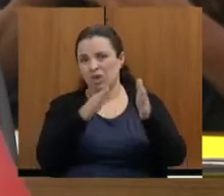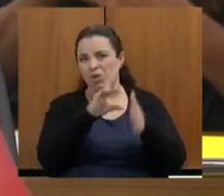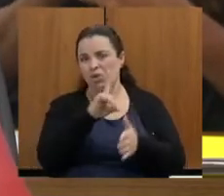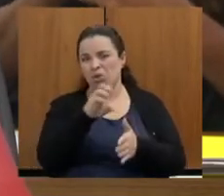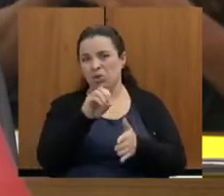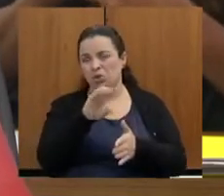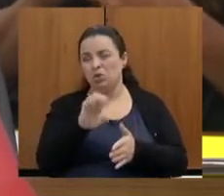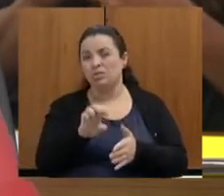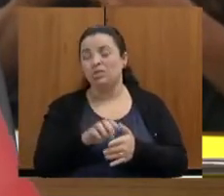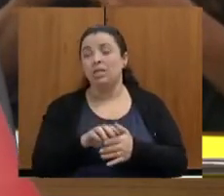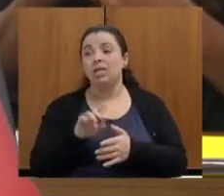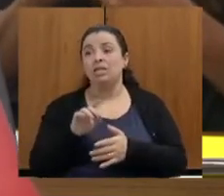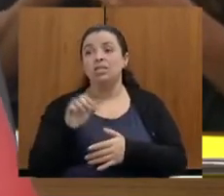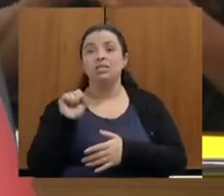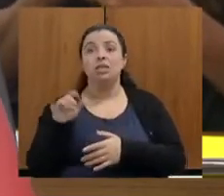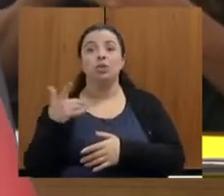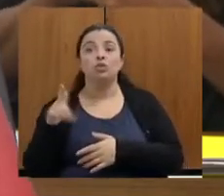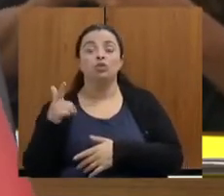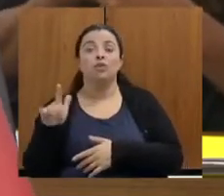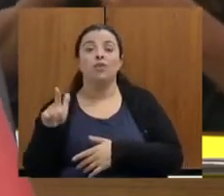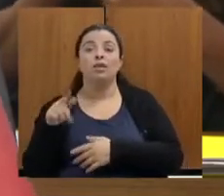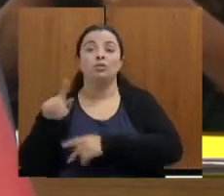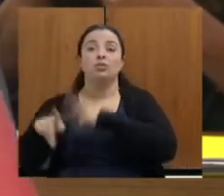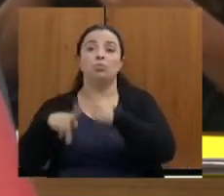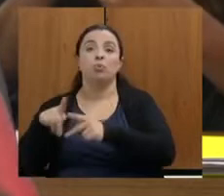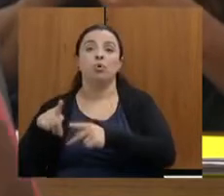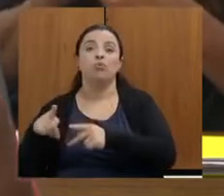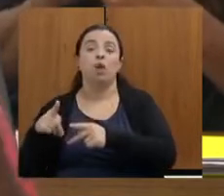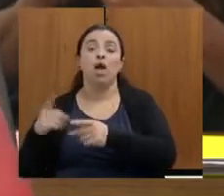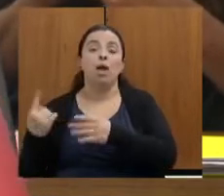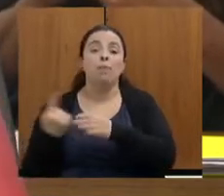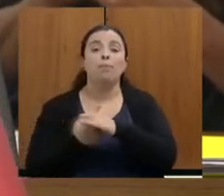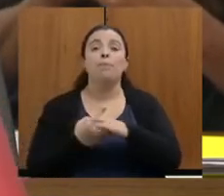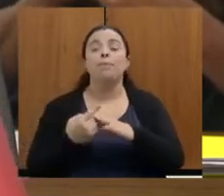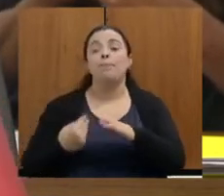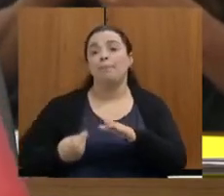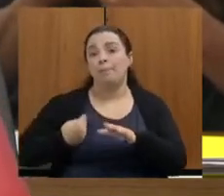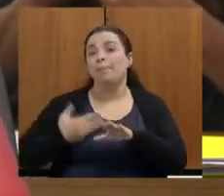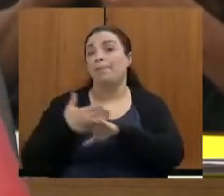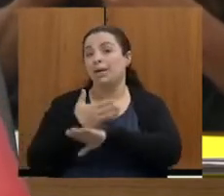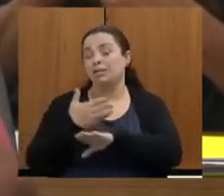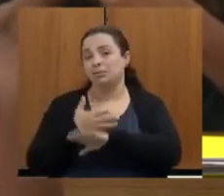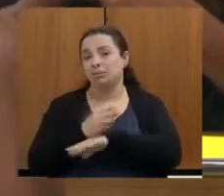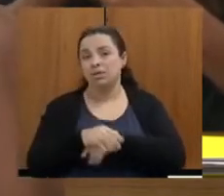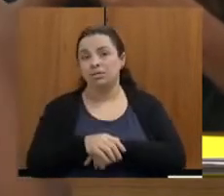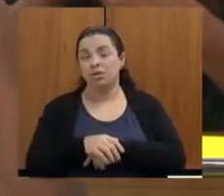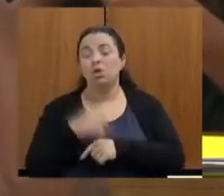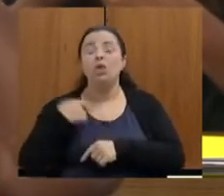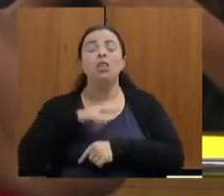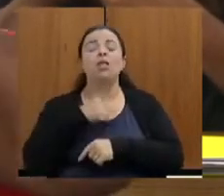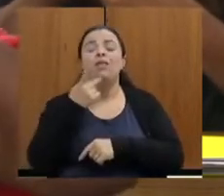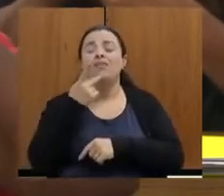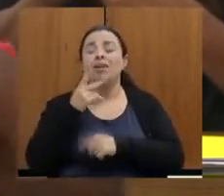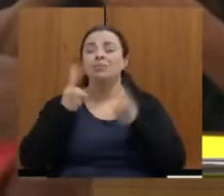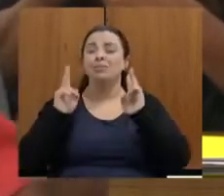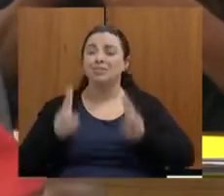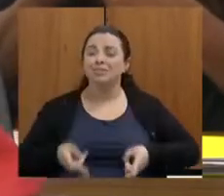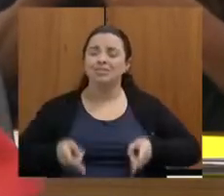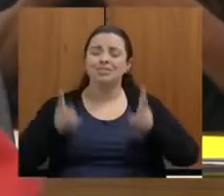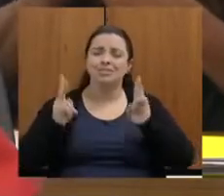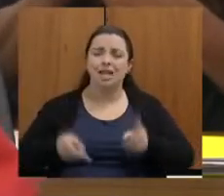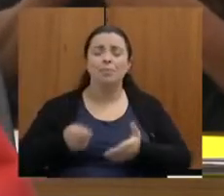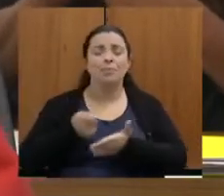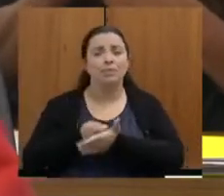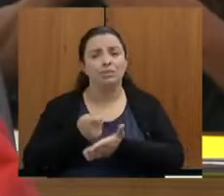a gente vem repetindo isso constantemente como mantra a Participação Popular E aí nesse nesse nosso aspecto